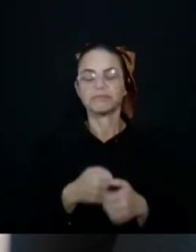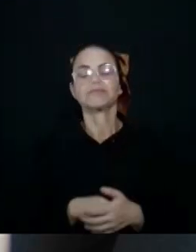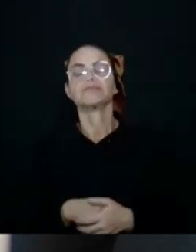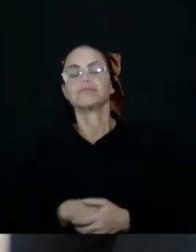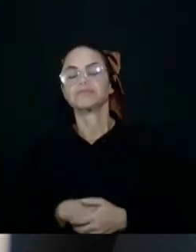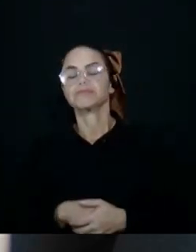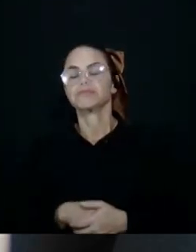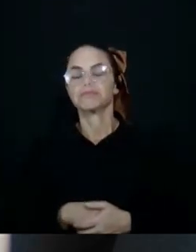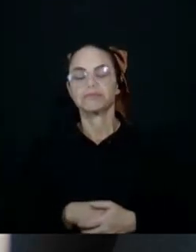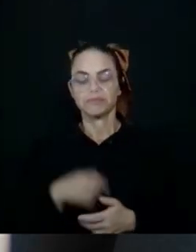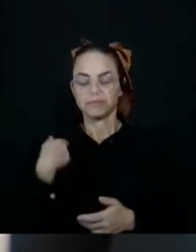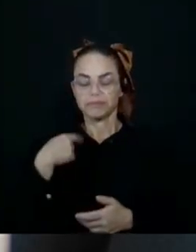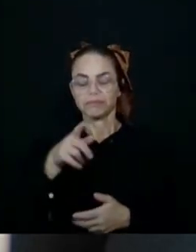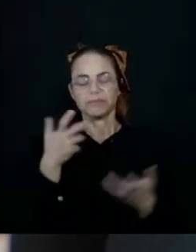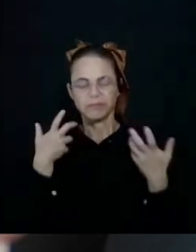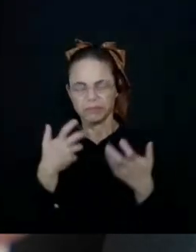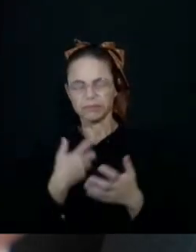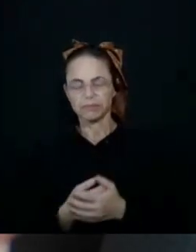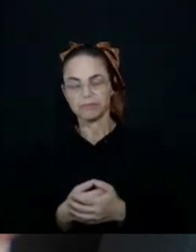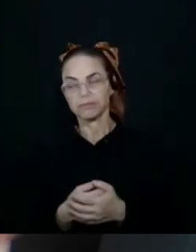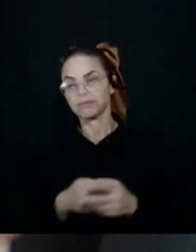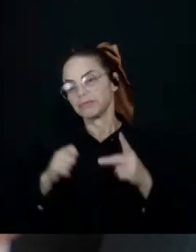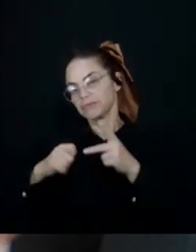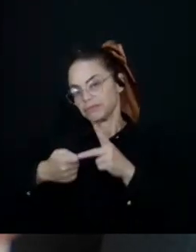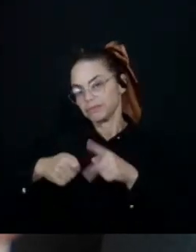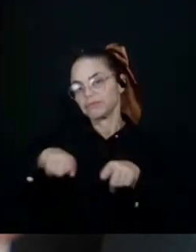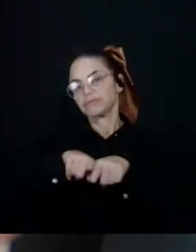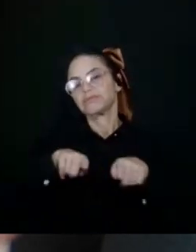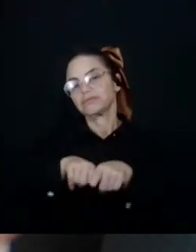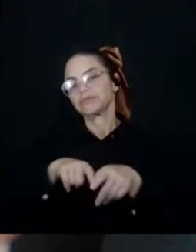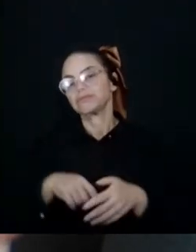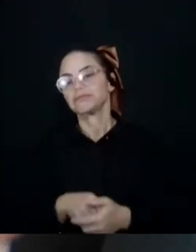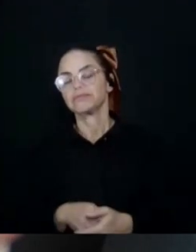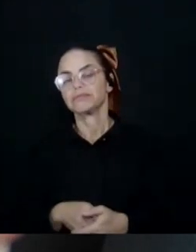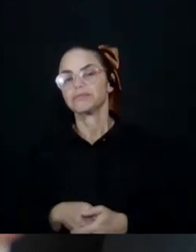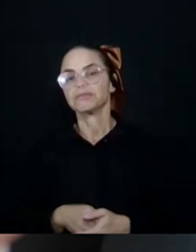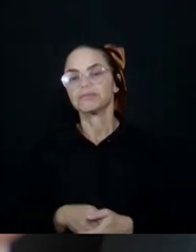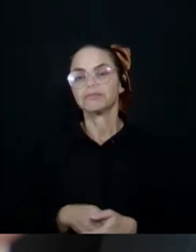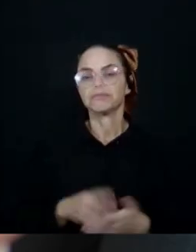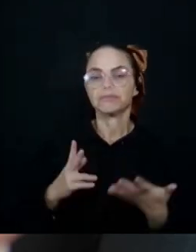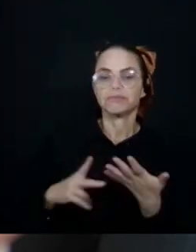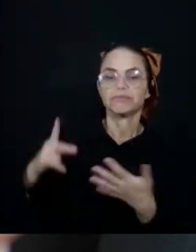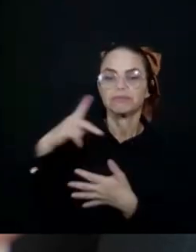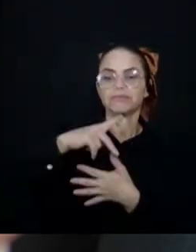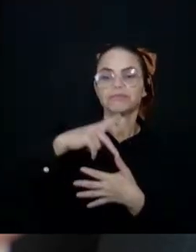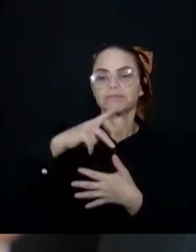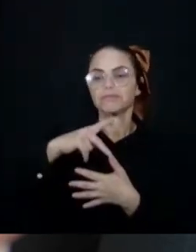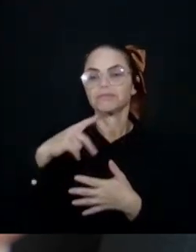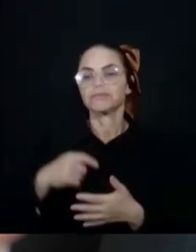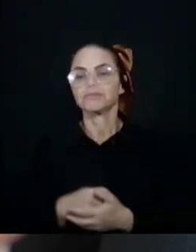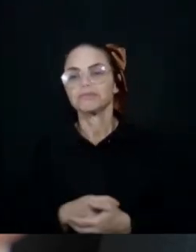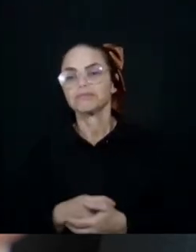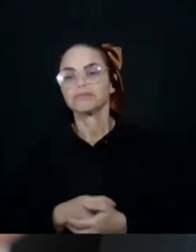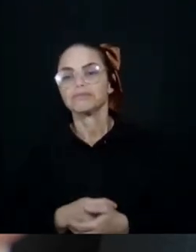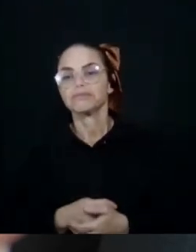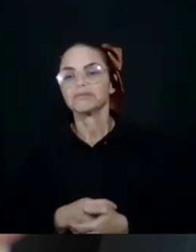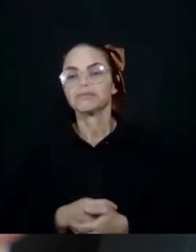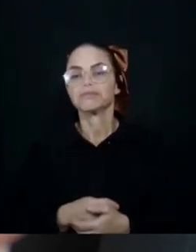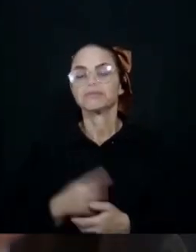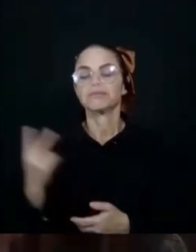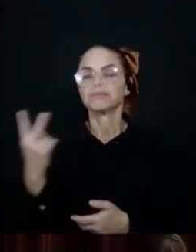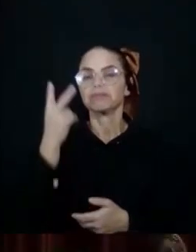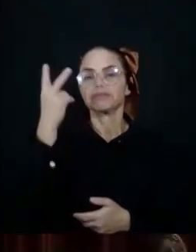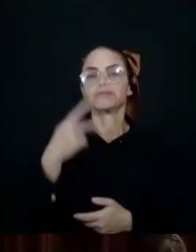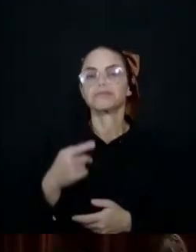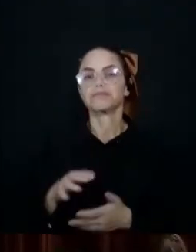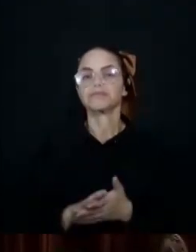lá que você quer receber pelo Pix. Você também entra lá nas prioridades para receber esse valor de restituição primeiro, que o